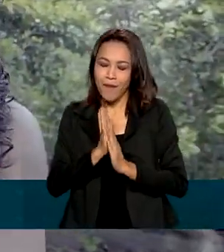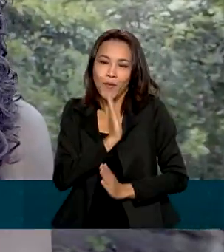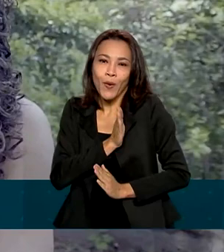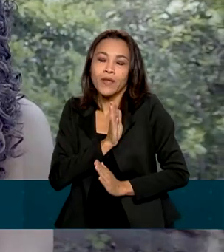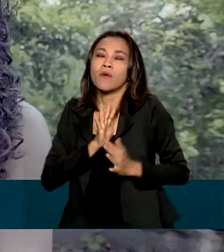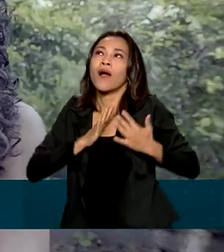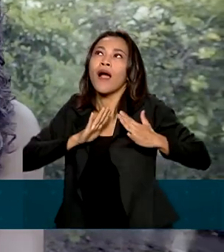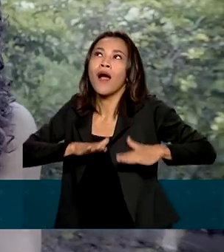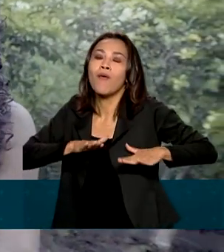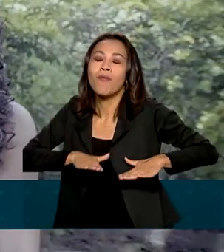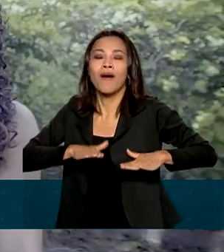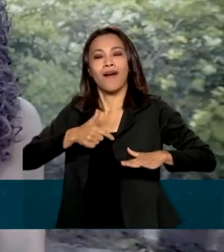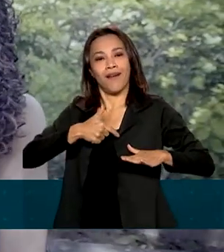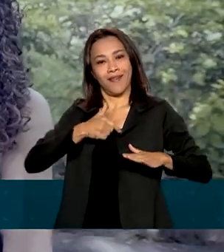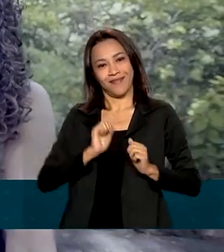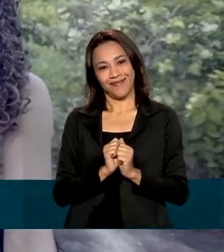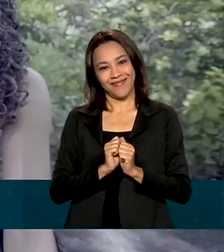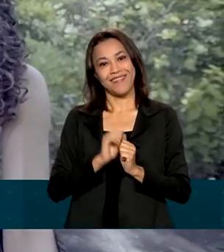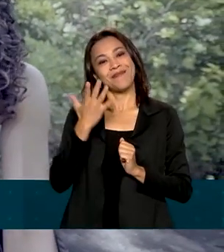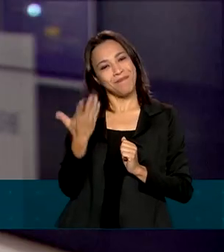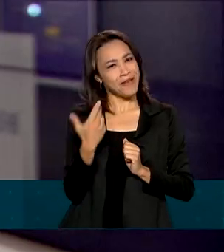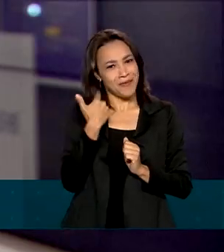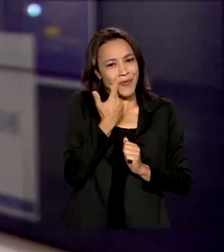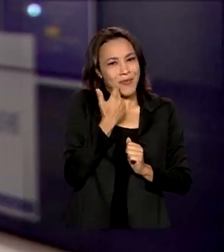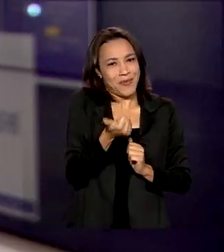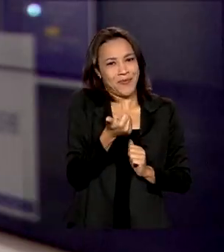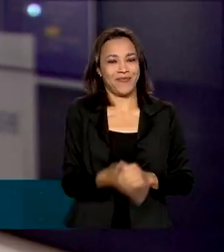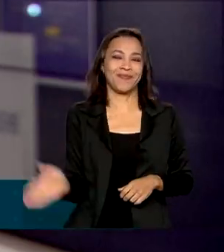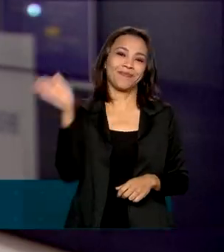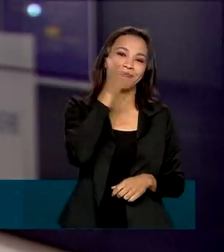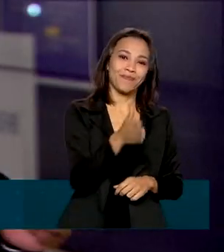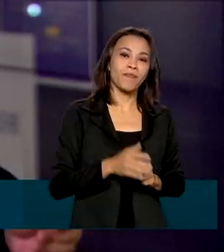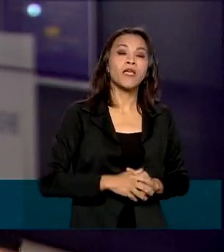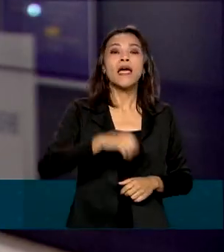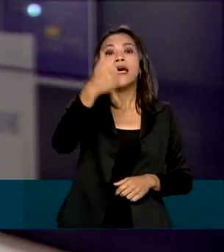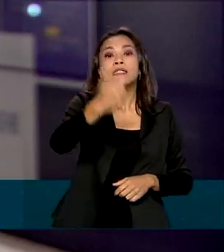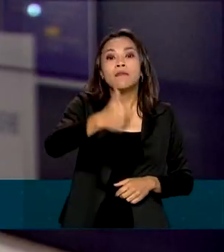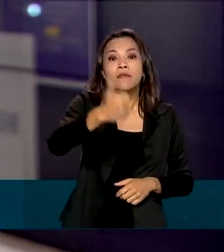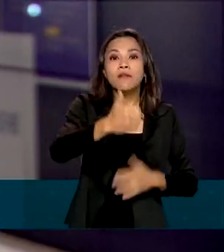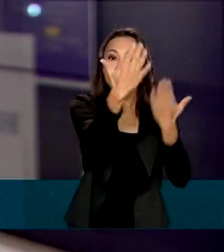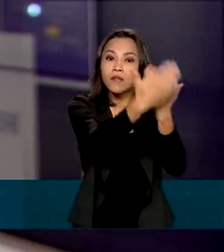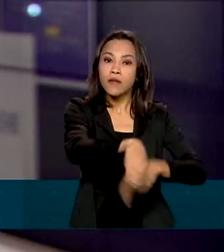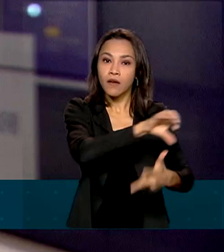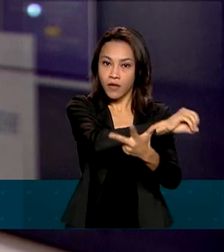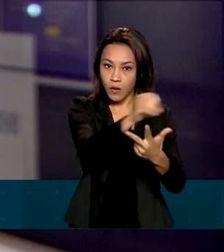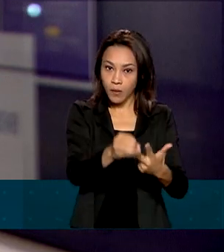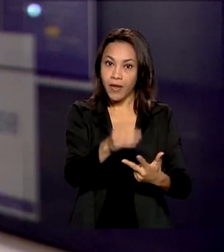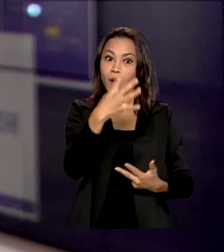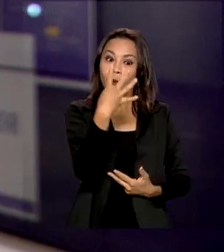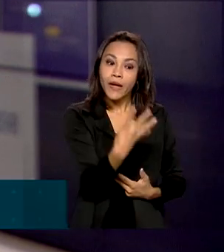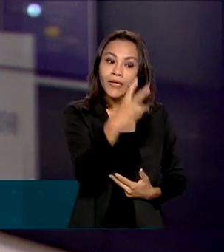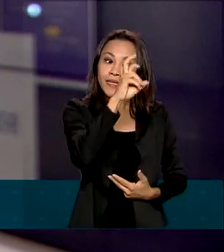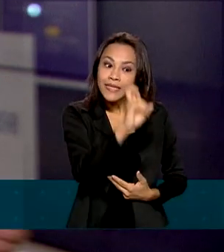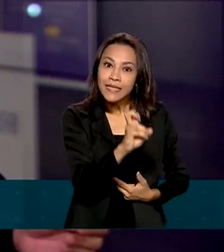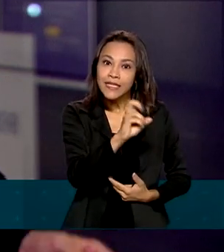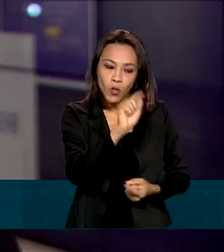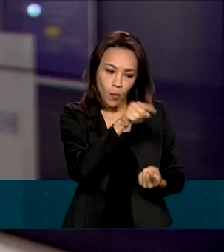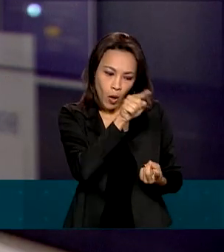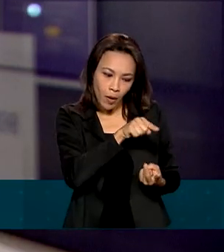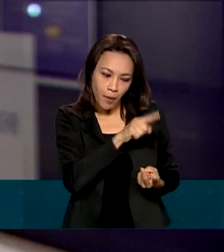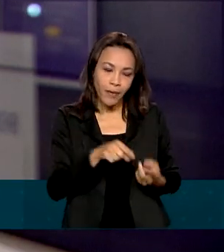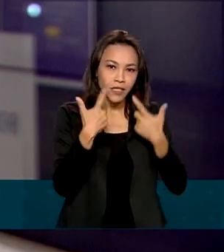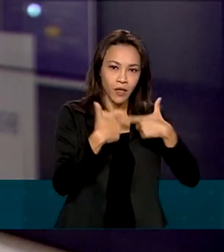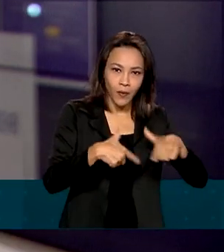mais um pouco mas nada fora do normal não é sua primeira parte do Enem foram 45 questões objetivas de